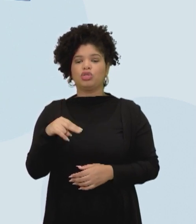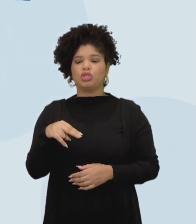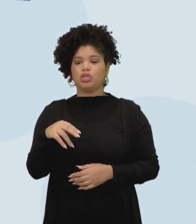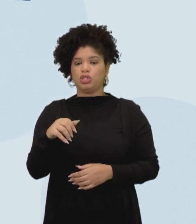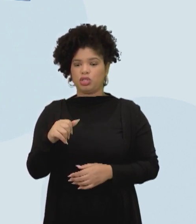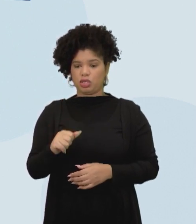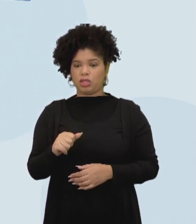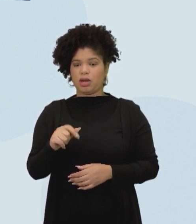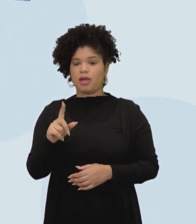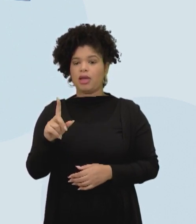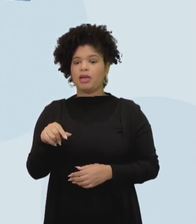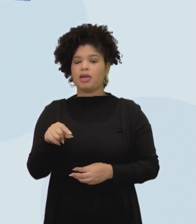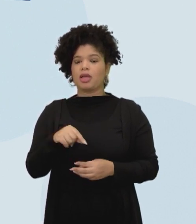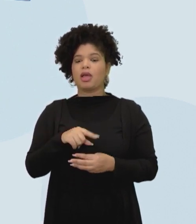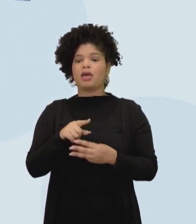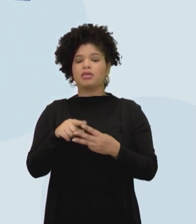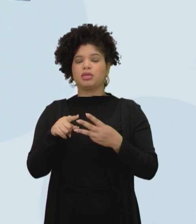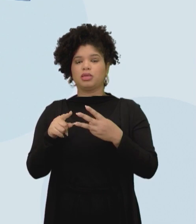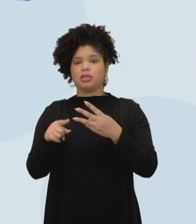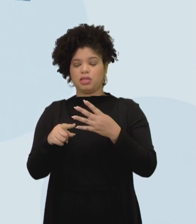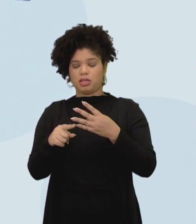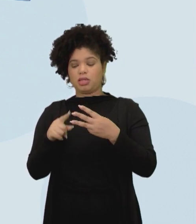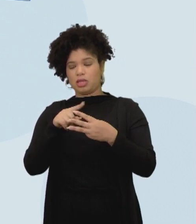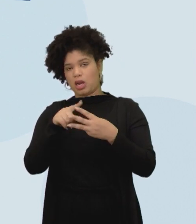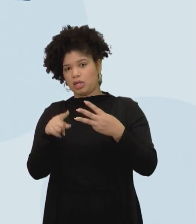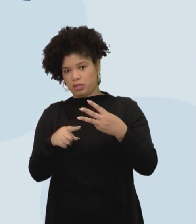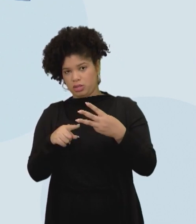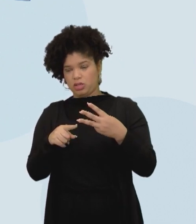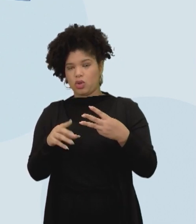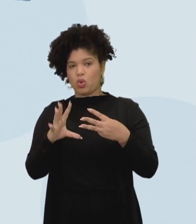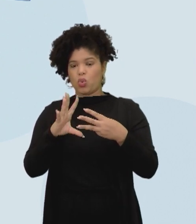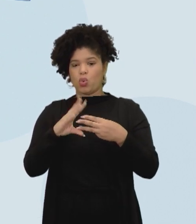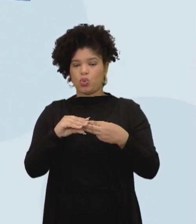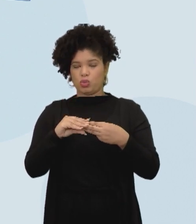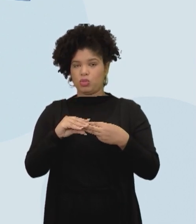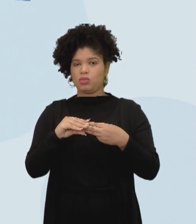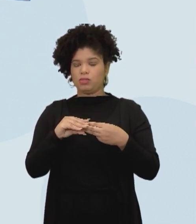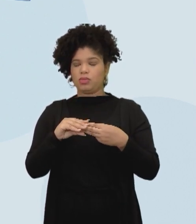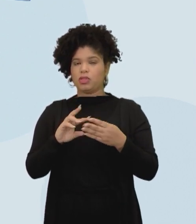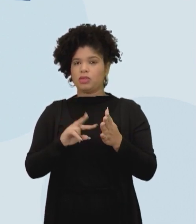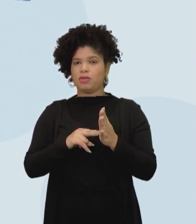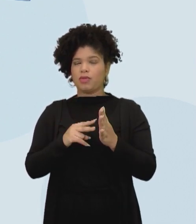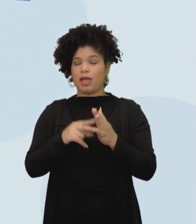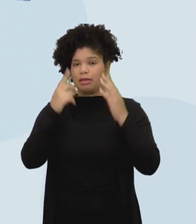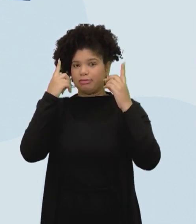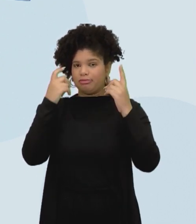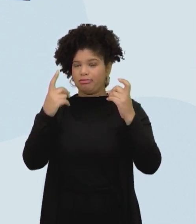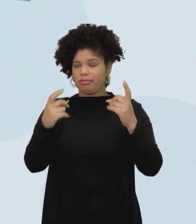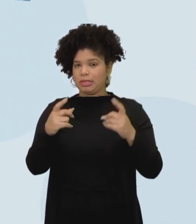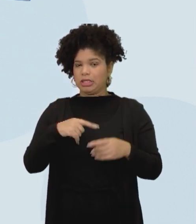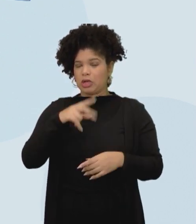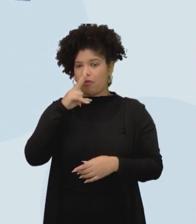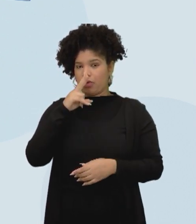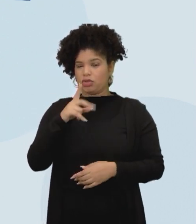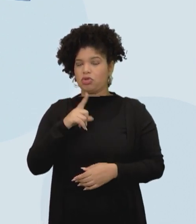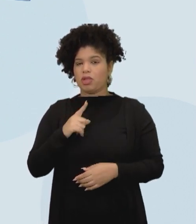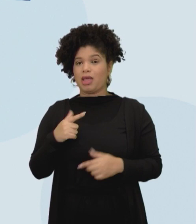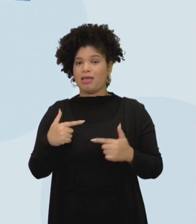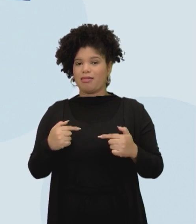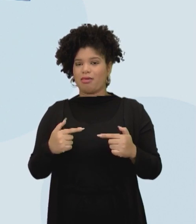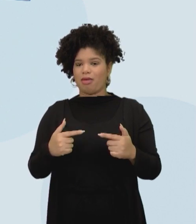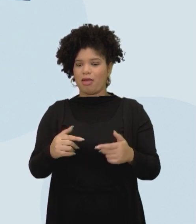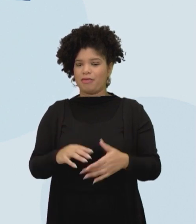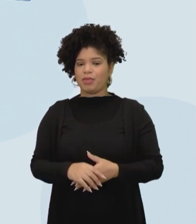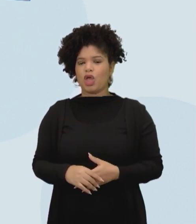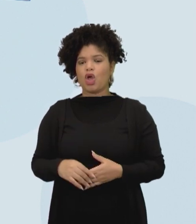Camboja. Eu vou deixar na tela aqui para vocês. Então, o que vai acontecer? O líder, né, que é o Ho Chi Minh,